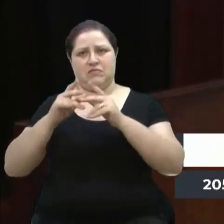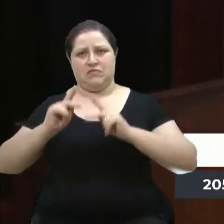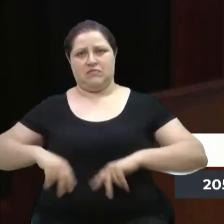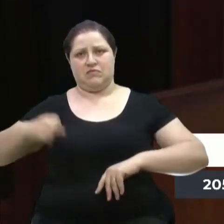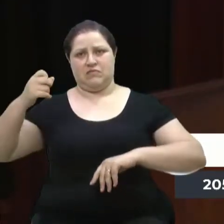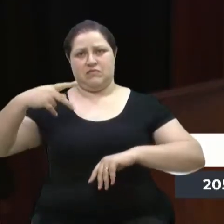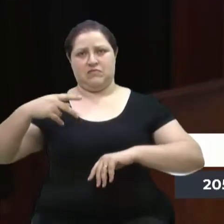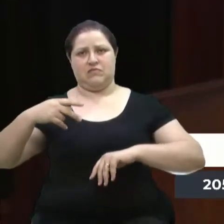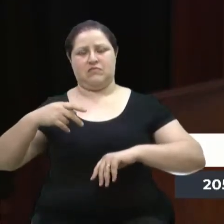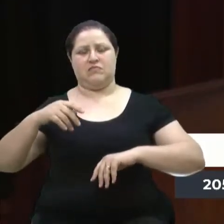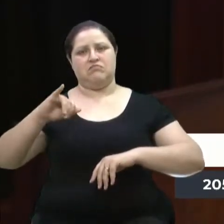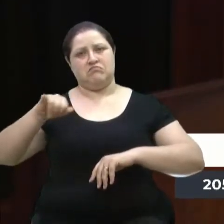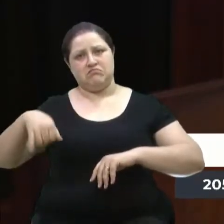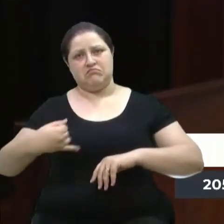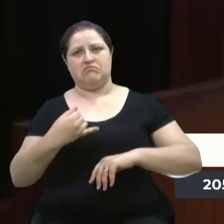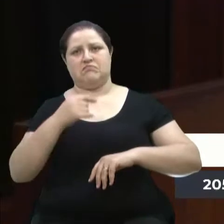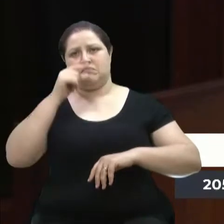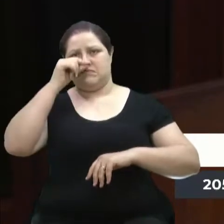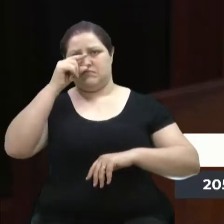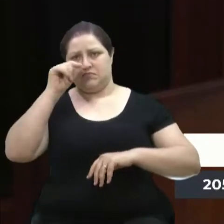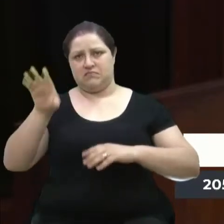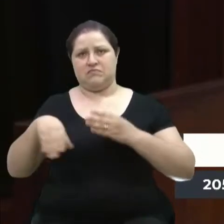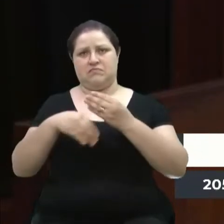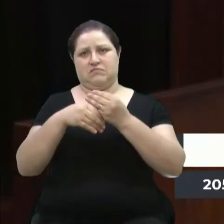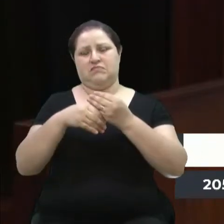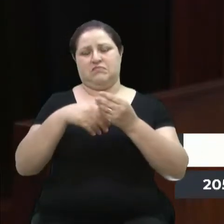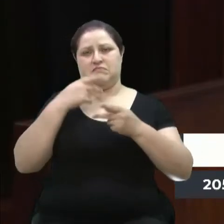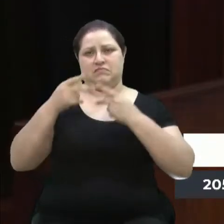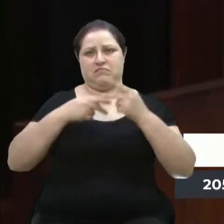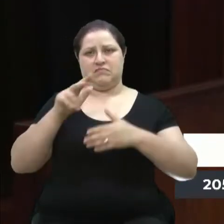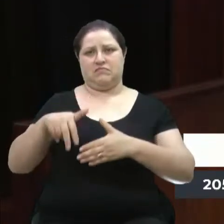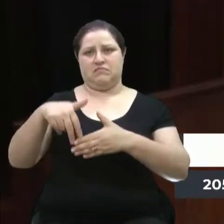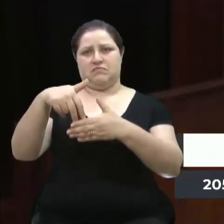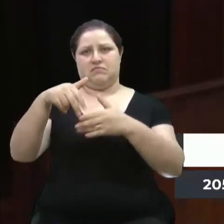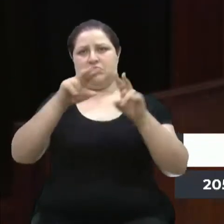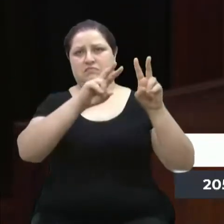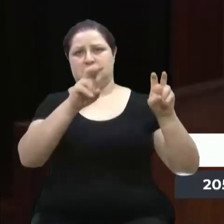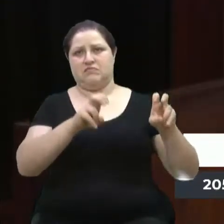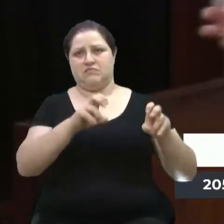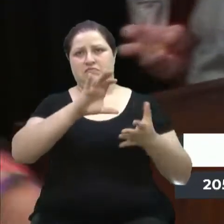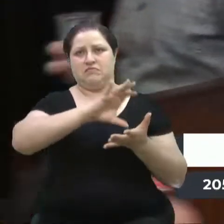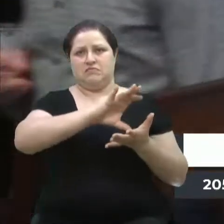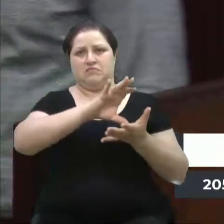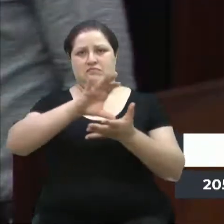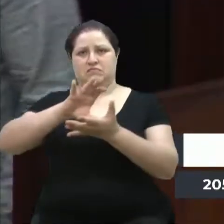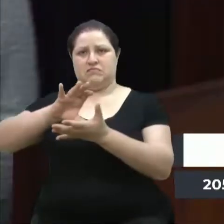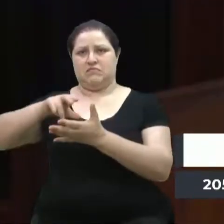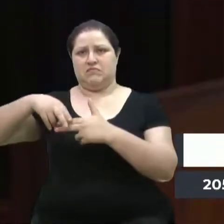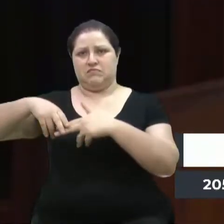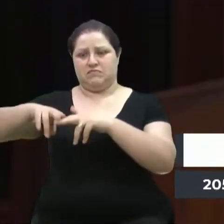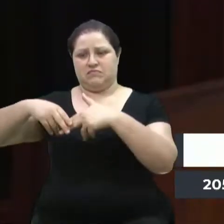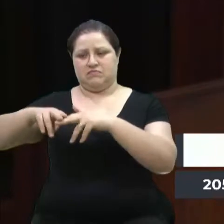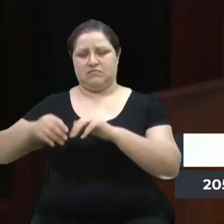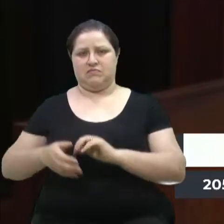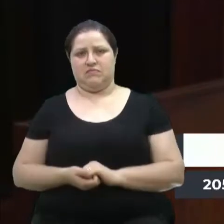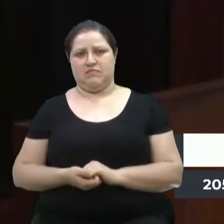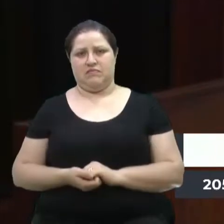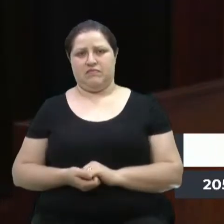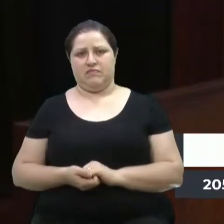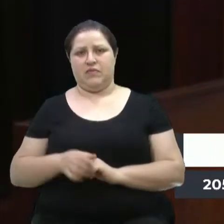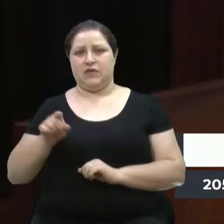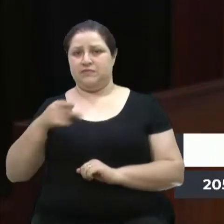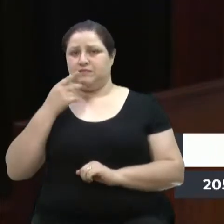fantinel que ocupou A Tribuna e falou sobre a questão da praças e parques vão vereador